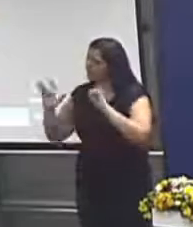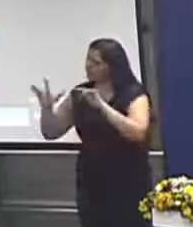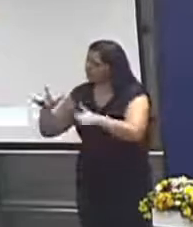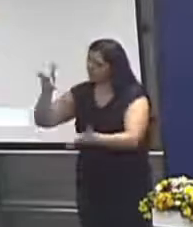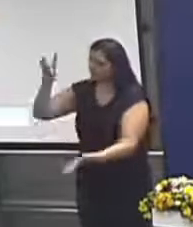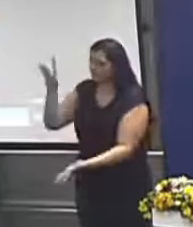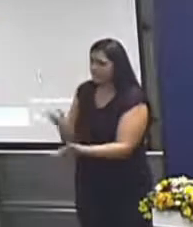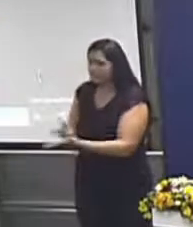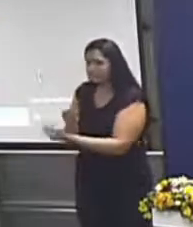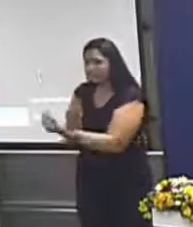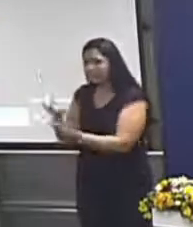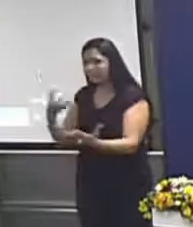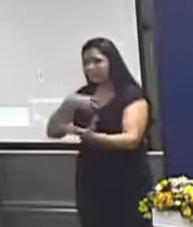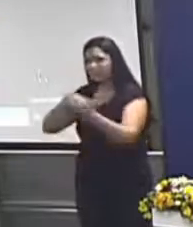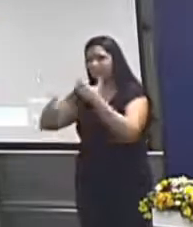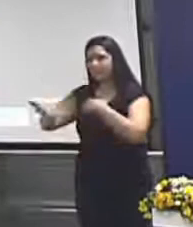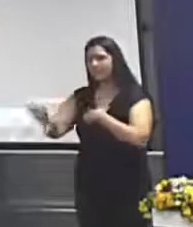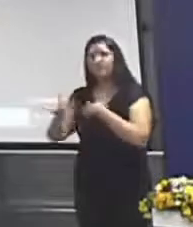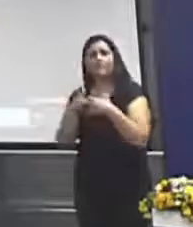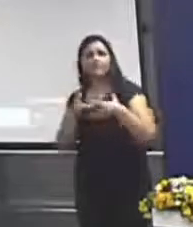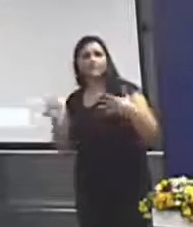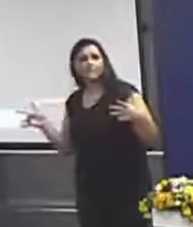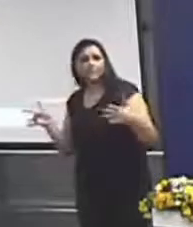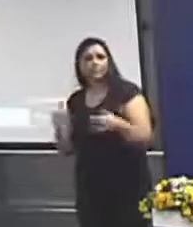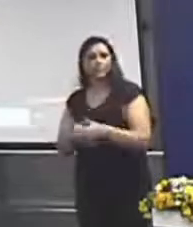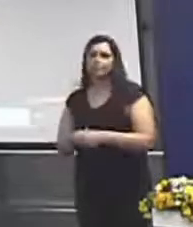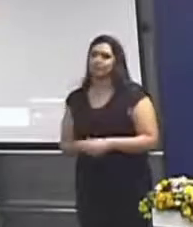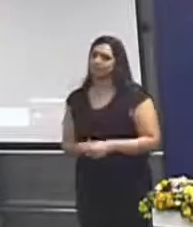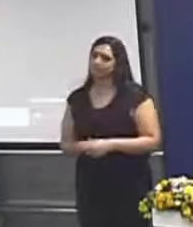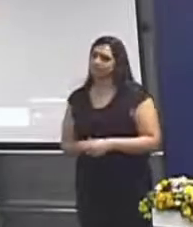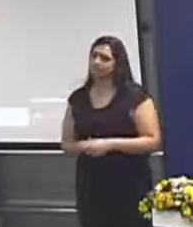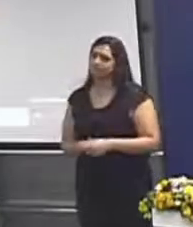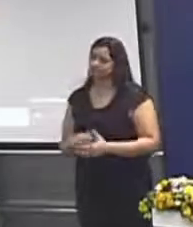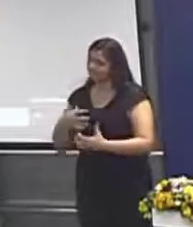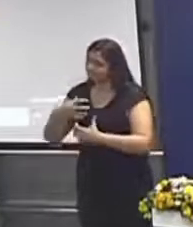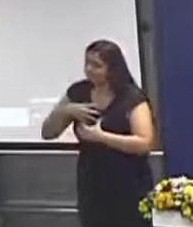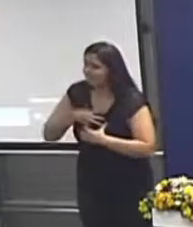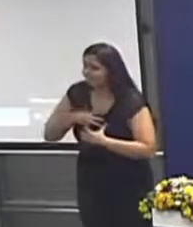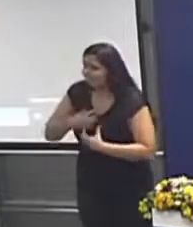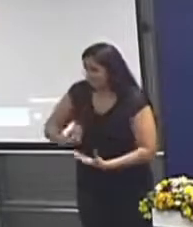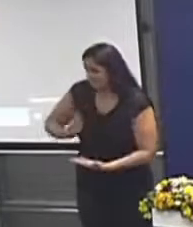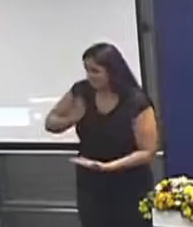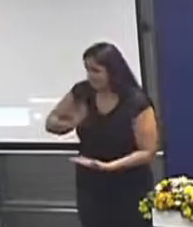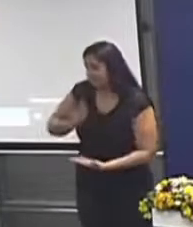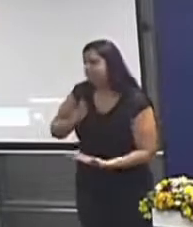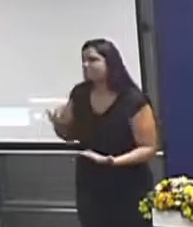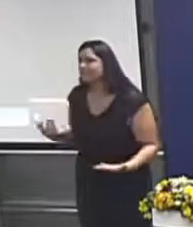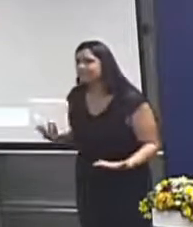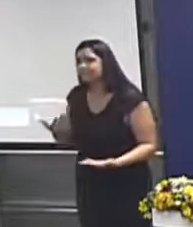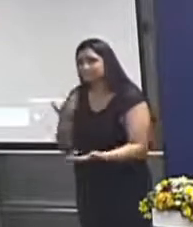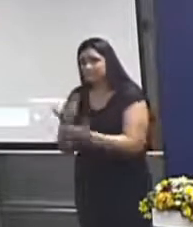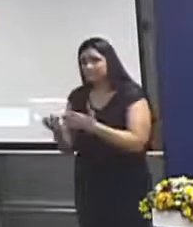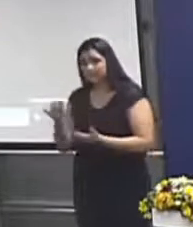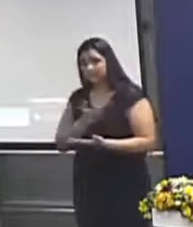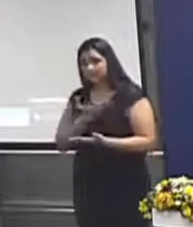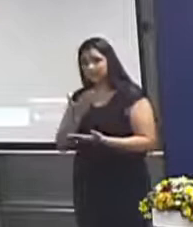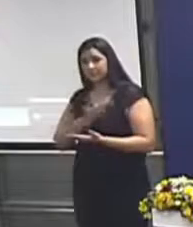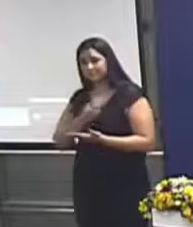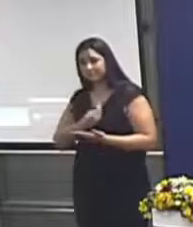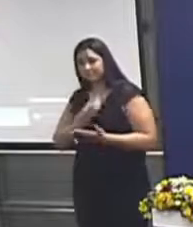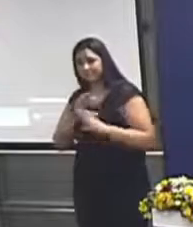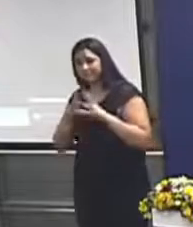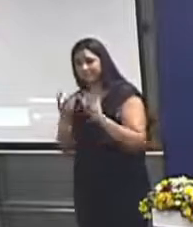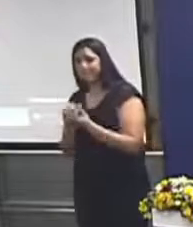verdade, trazendo empatia, solidariedade. Uma forma para se manter presente a quem perdeu amigos, a quem